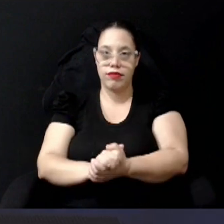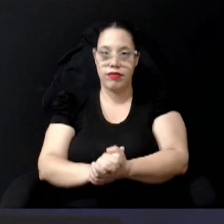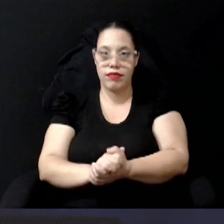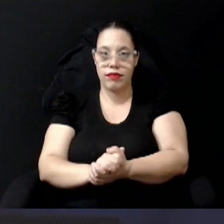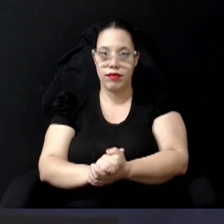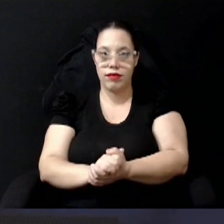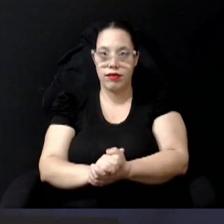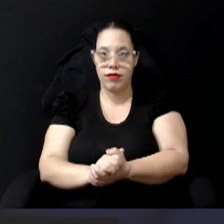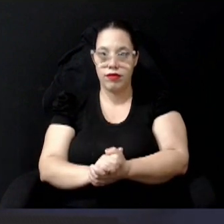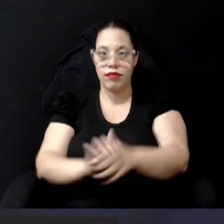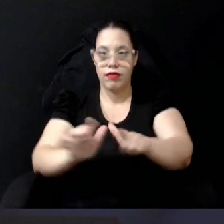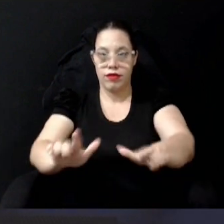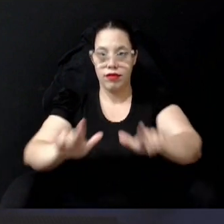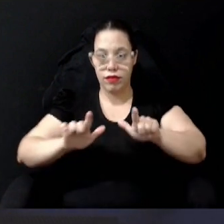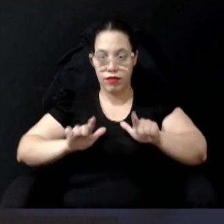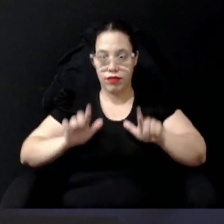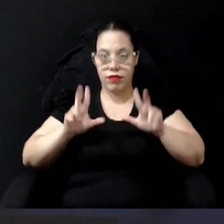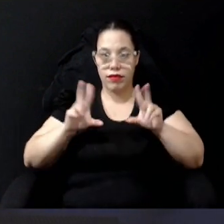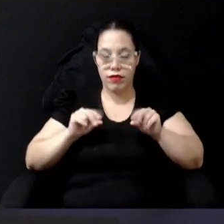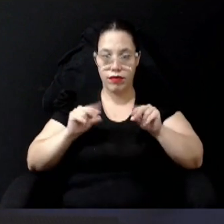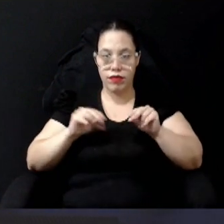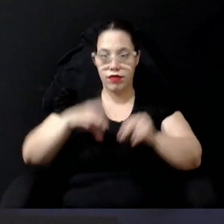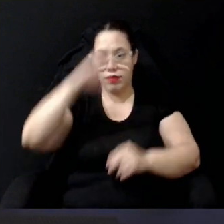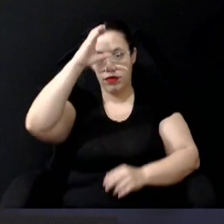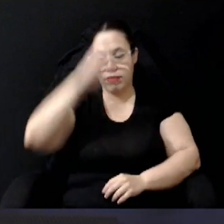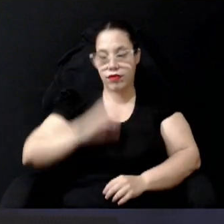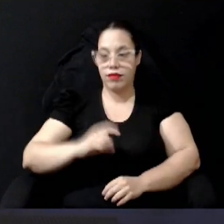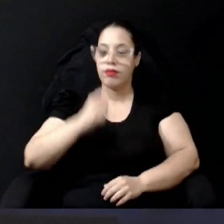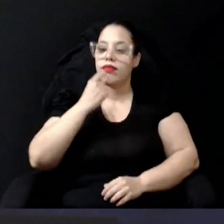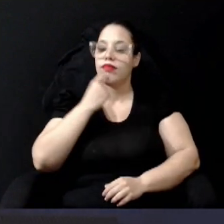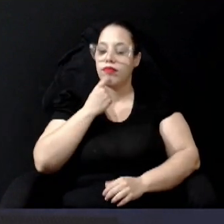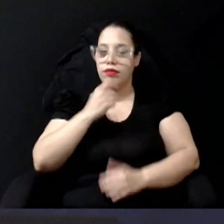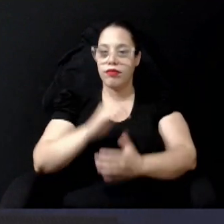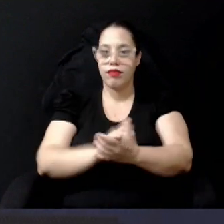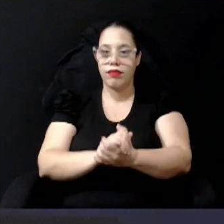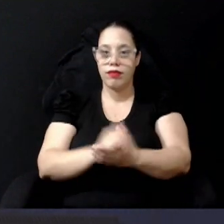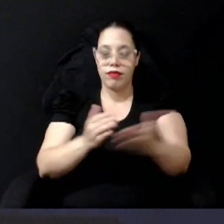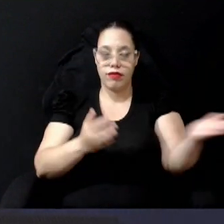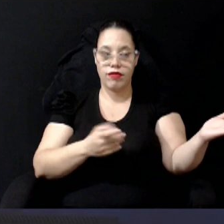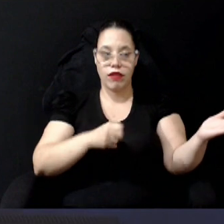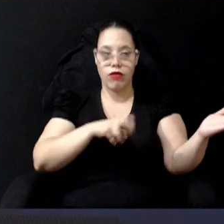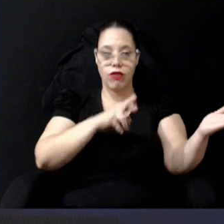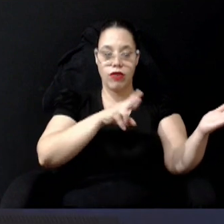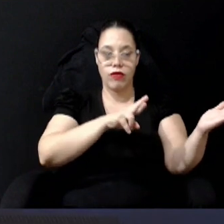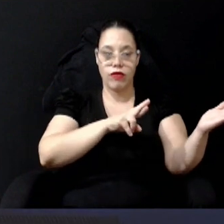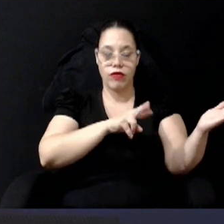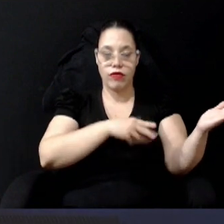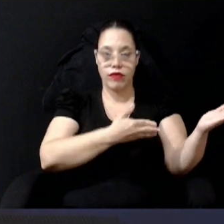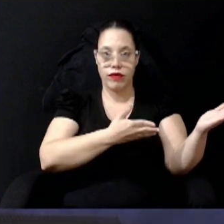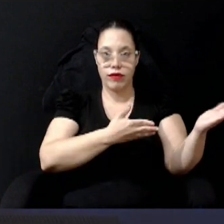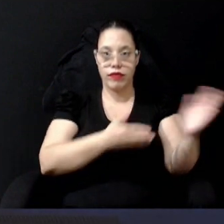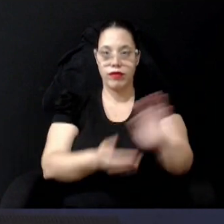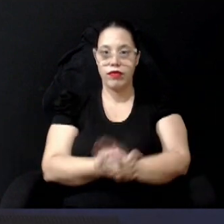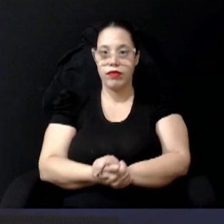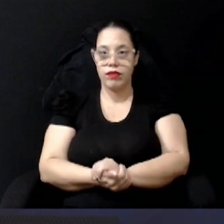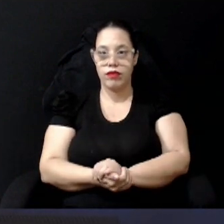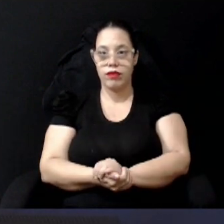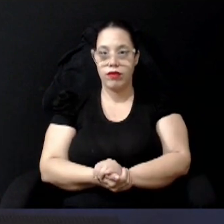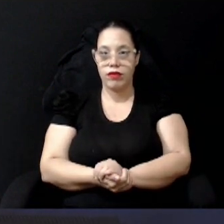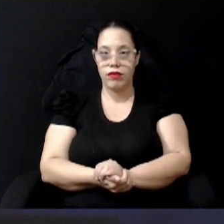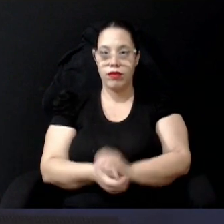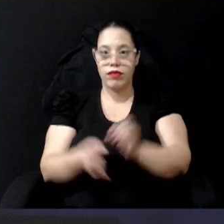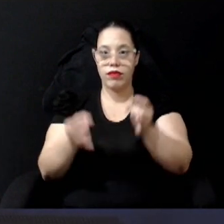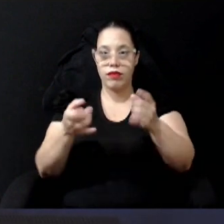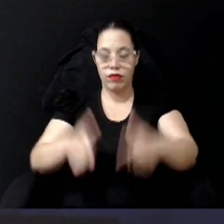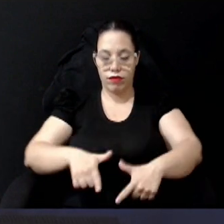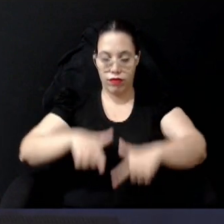para entrega de título de cidadão campineiro a Valdir Oliveira e de medalha da Câmara Municipal